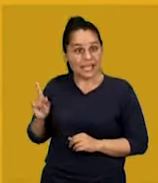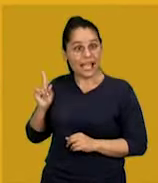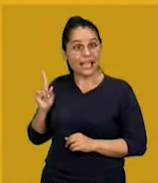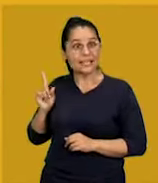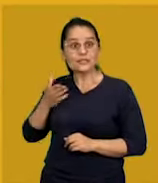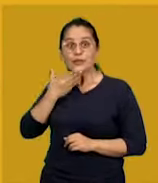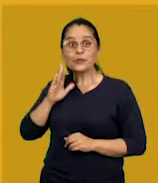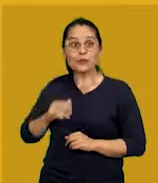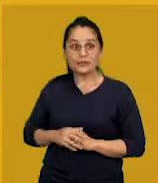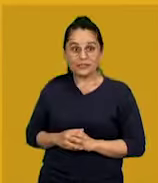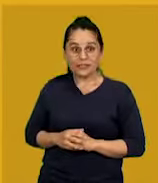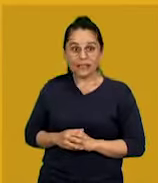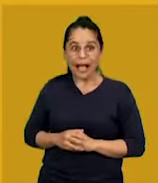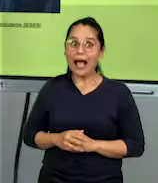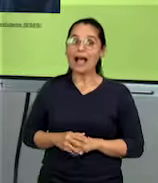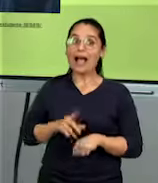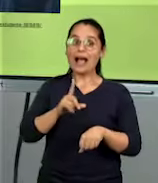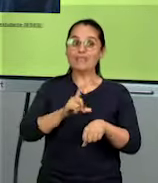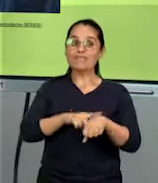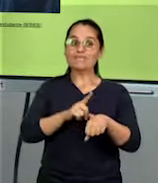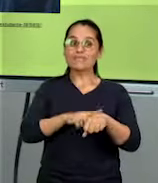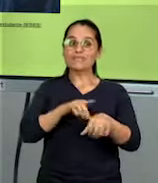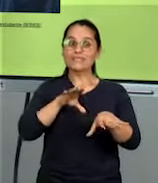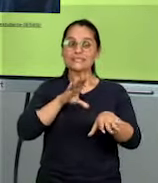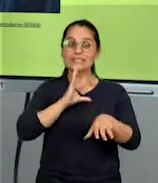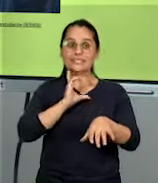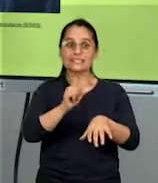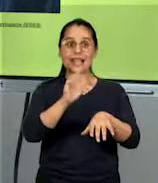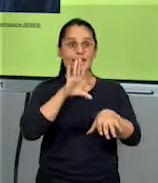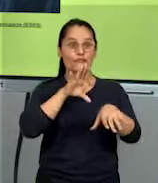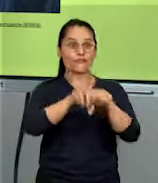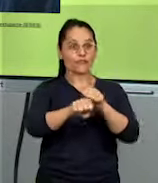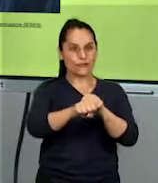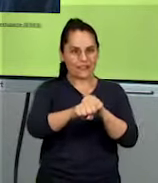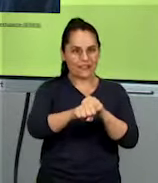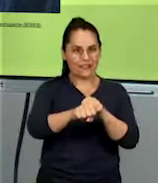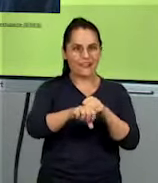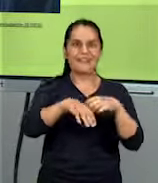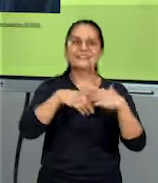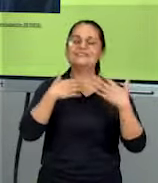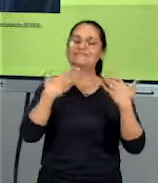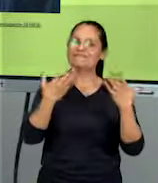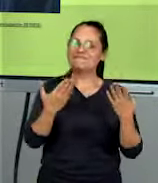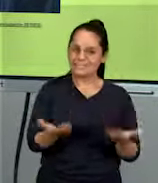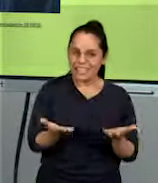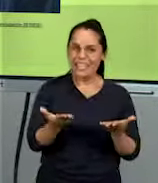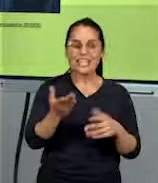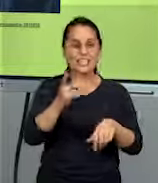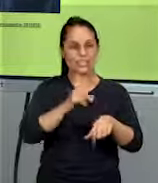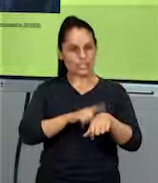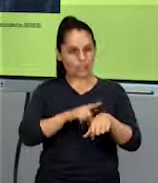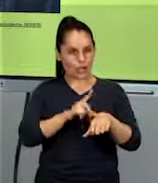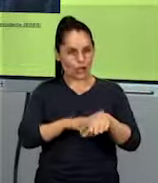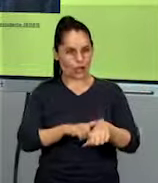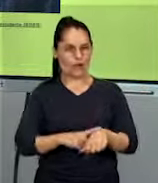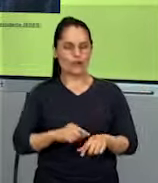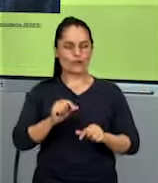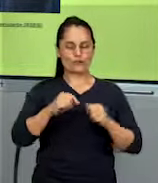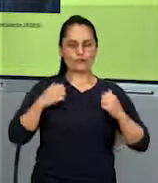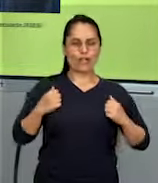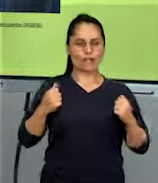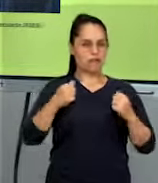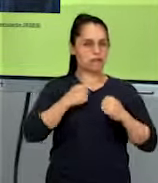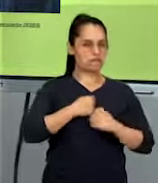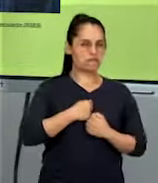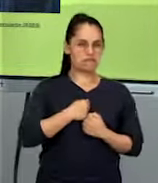aqui é sobre quando sai da universidade. E aí, na hora lá, você quer pôr a